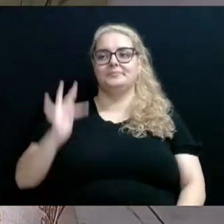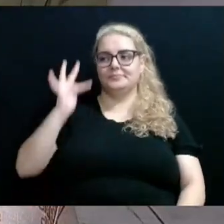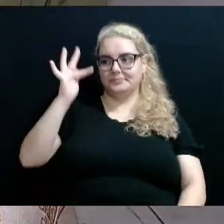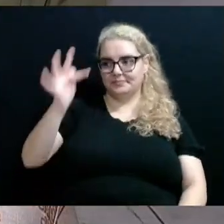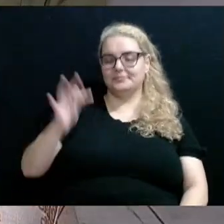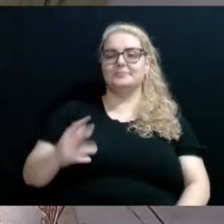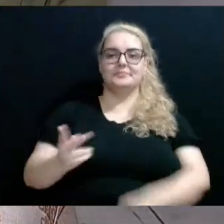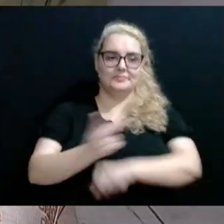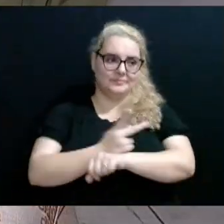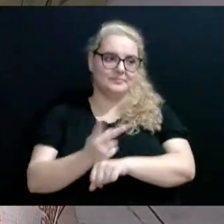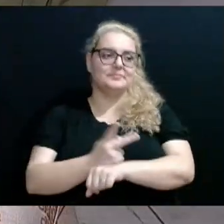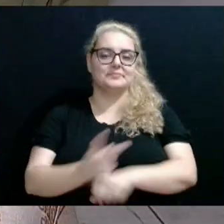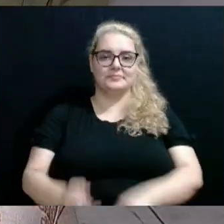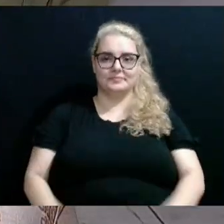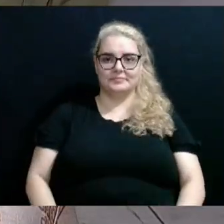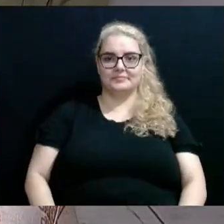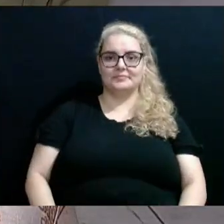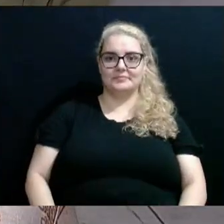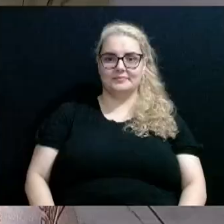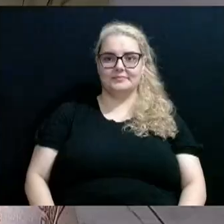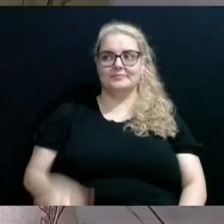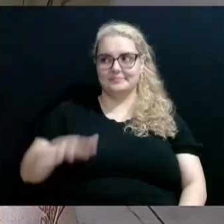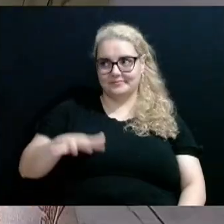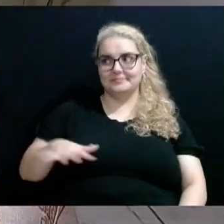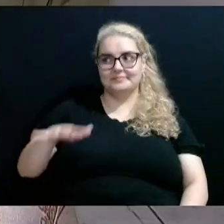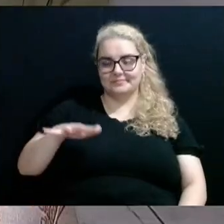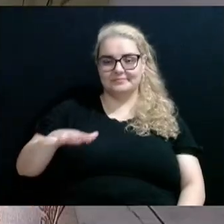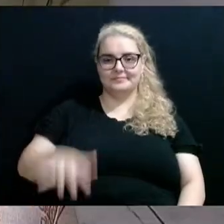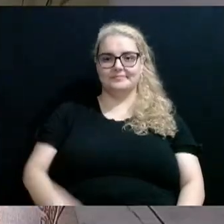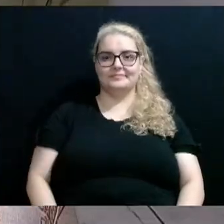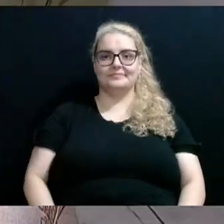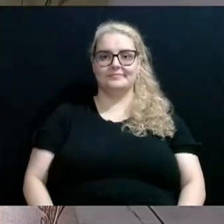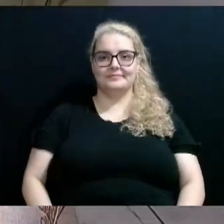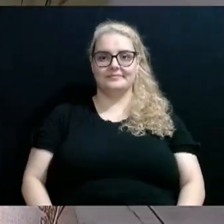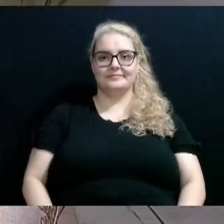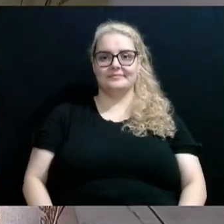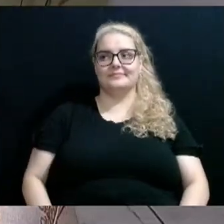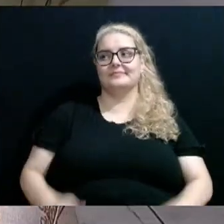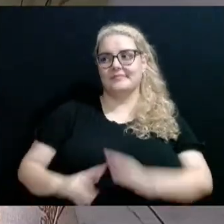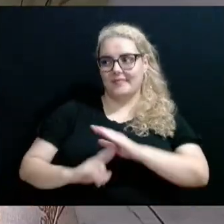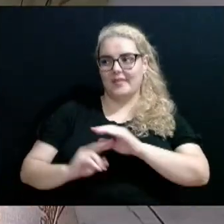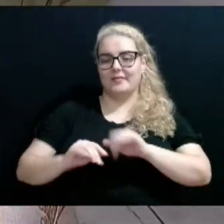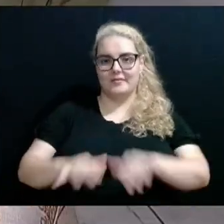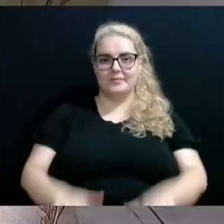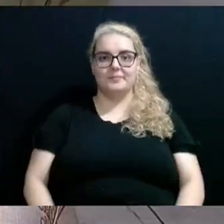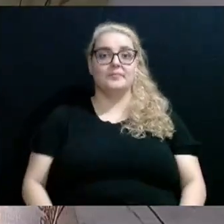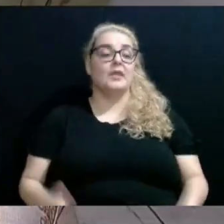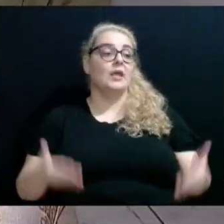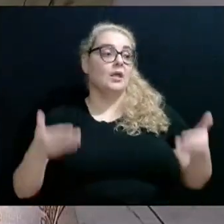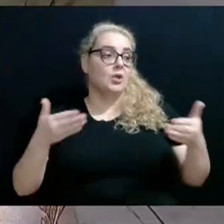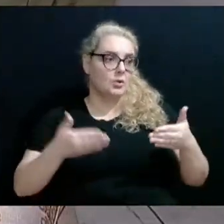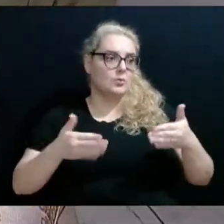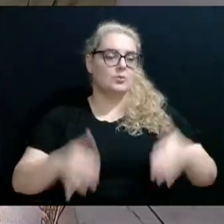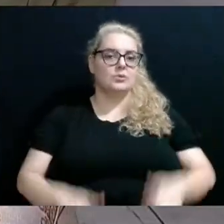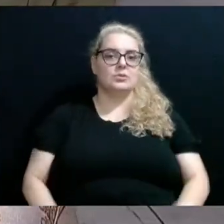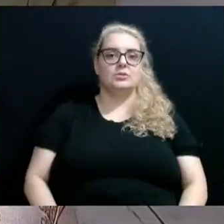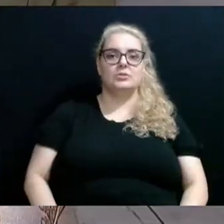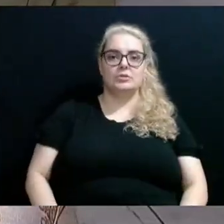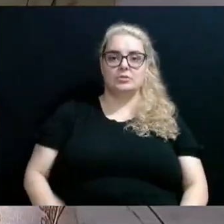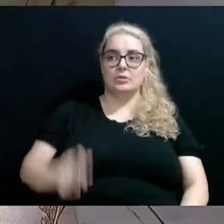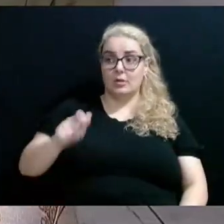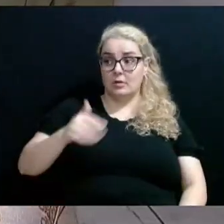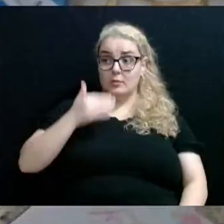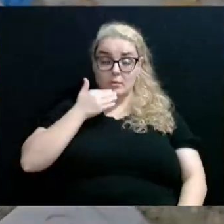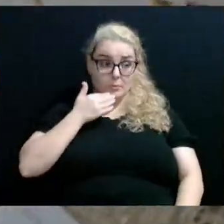buscar Sim. essa área aí da feira. E hoje, a pessoa que faz a encomenda da